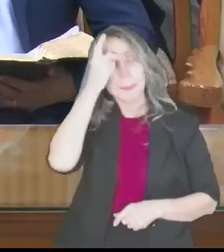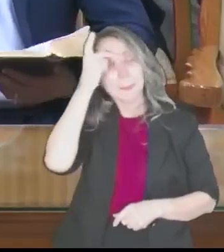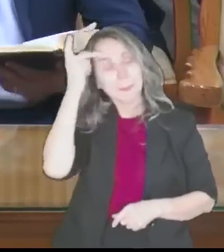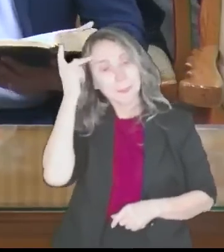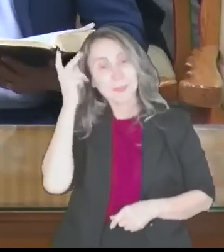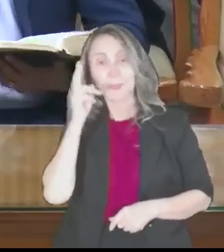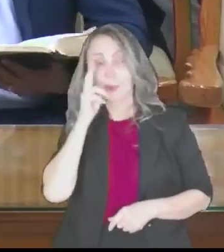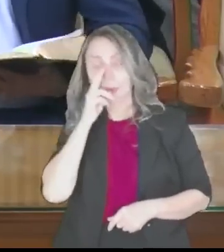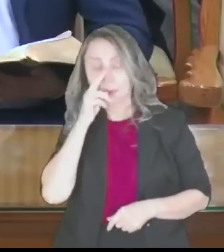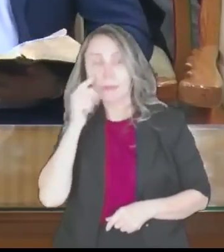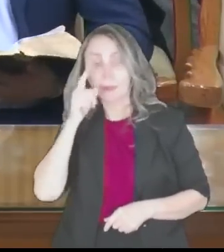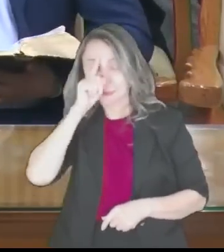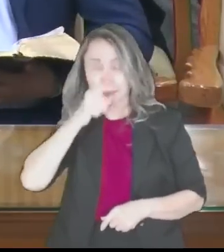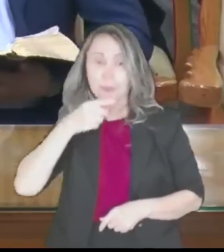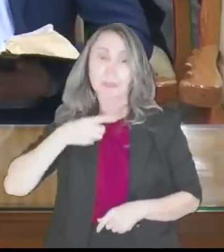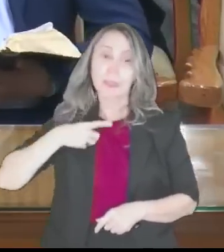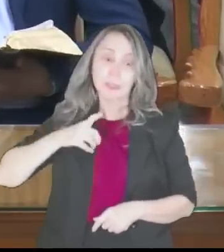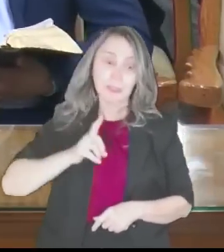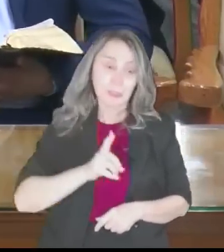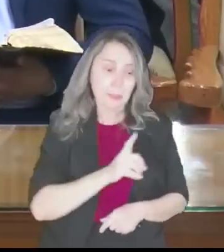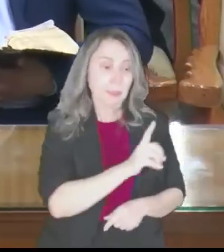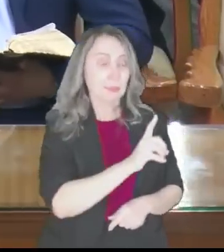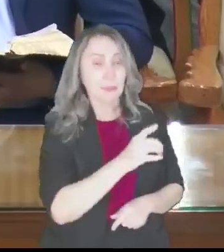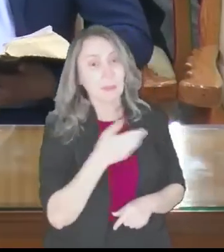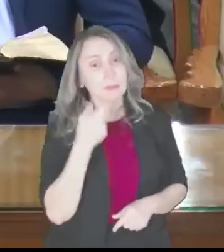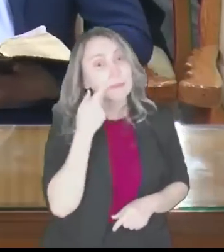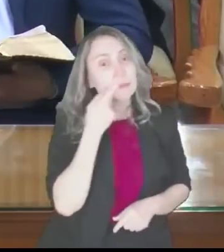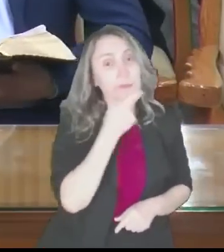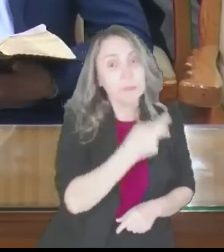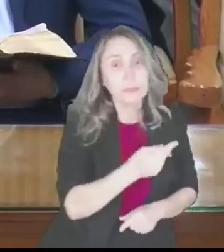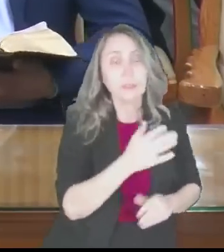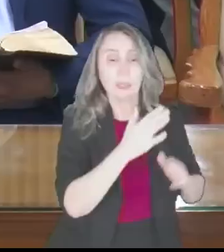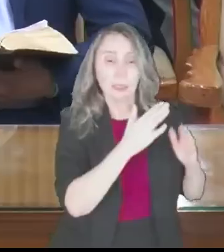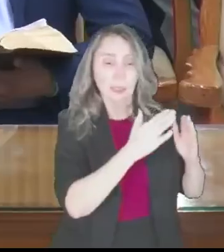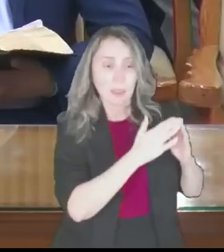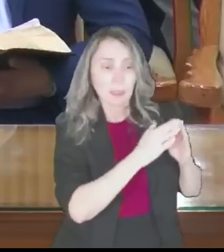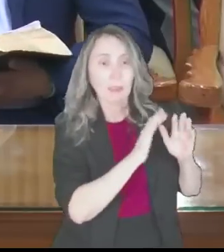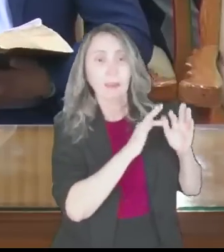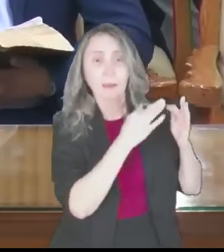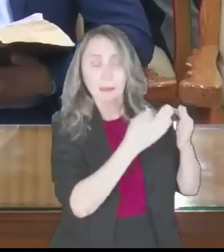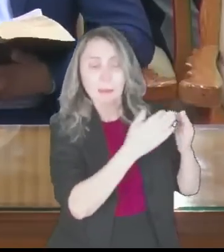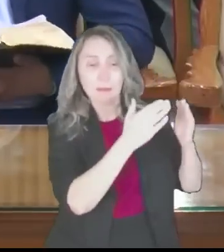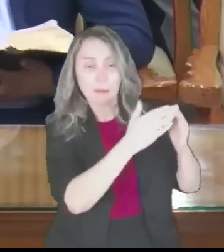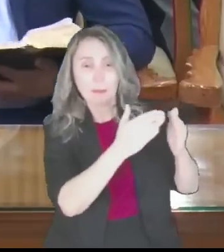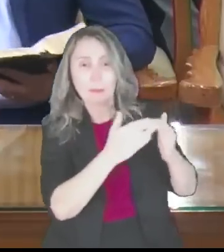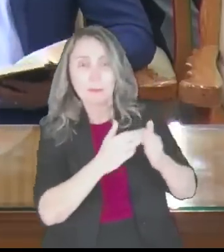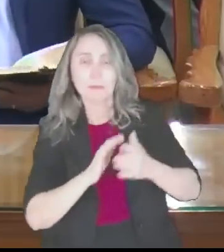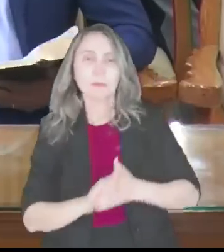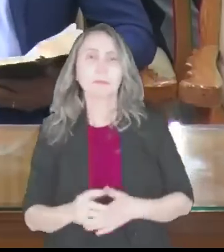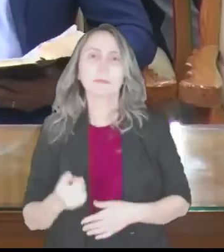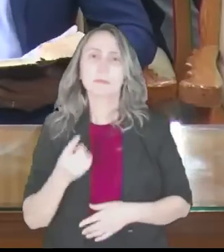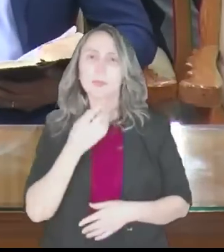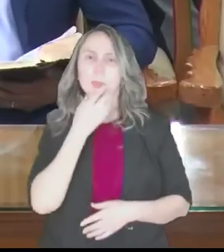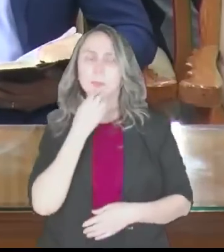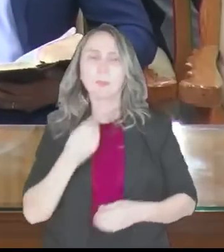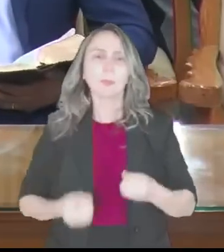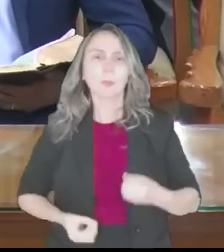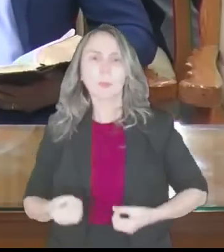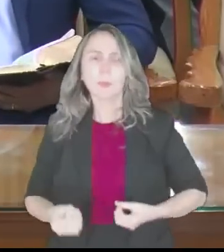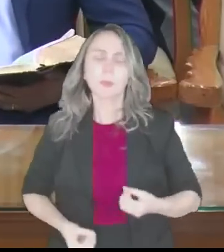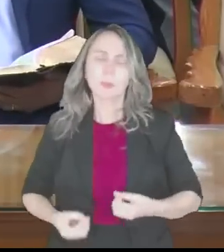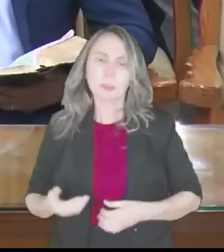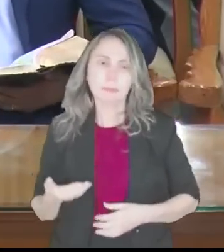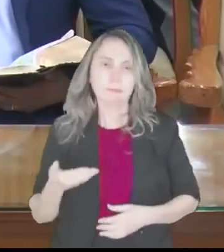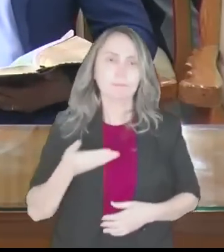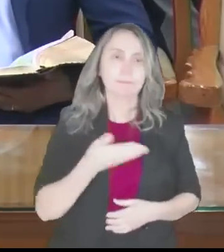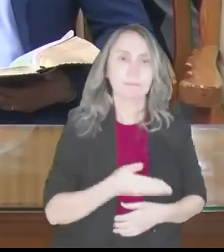ninguém, mandei os obreiros que conheciam. Irmão, vai na casa de fulano, vai na casa daquele dirigente. Irmão, teve um obreiro que foi e eles cuspiram na